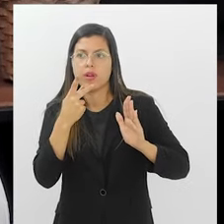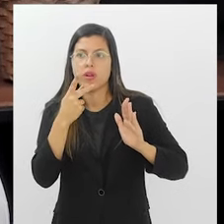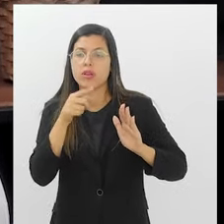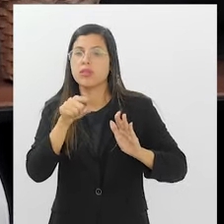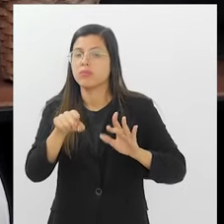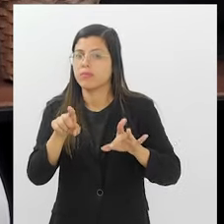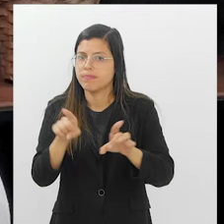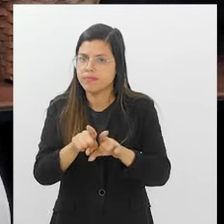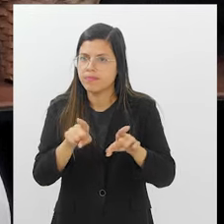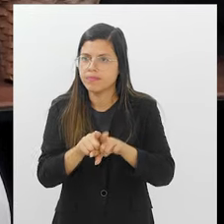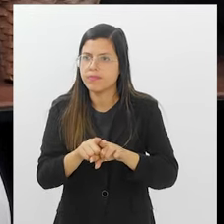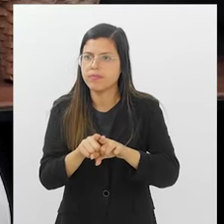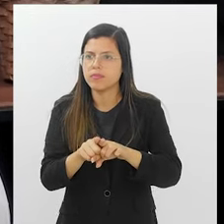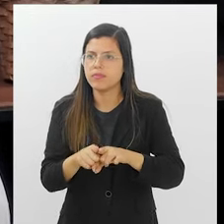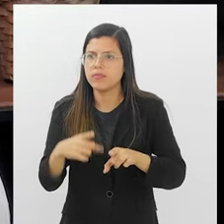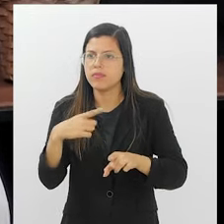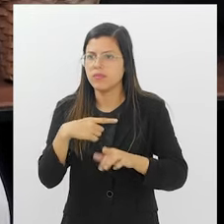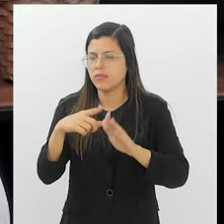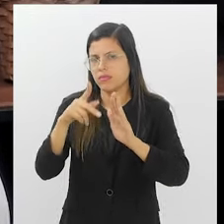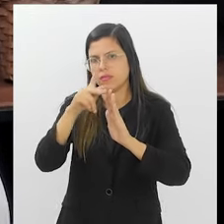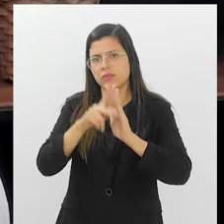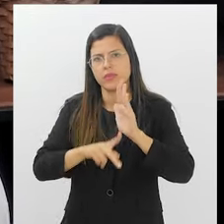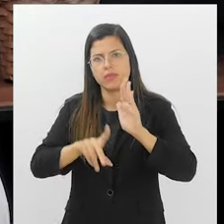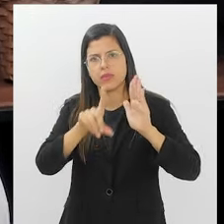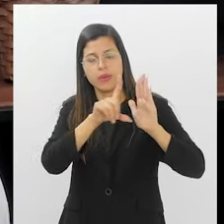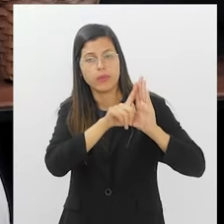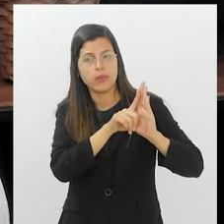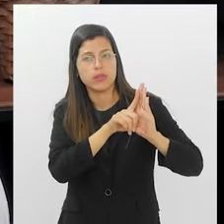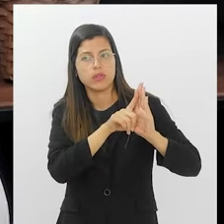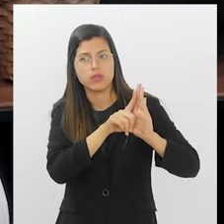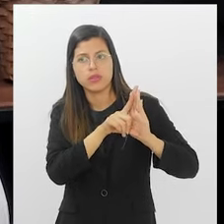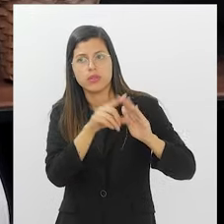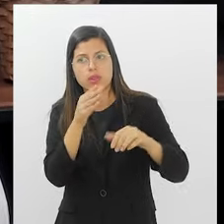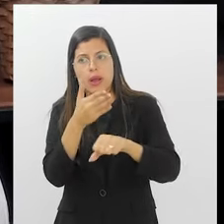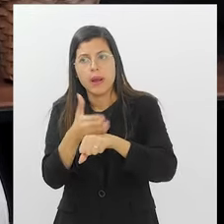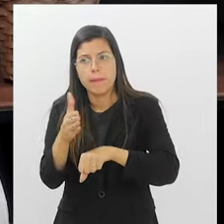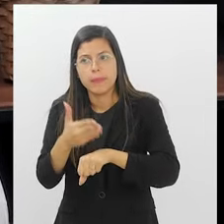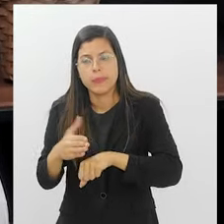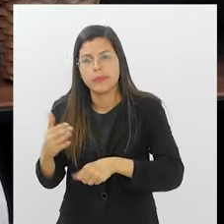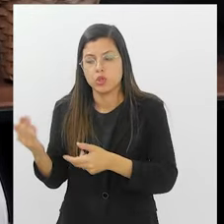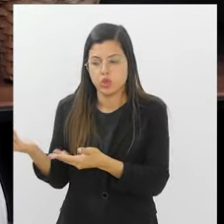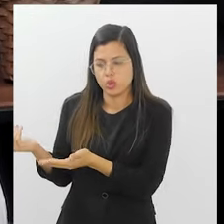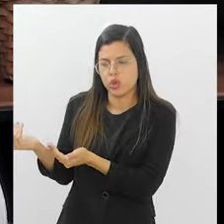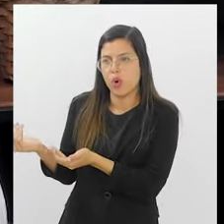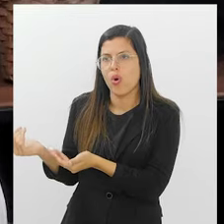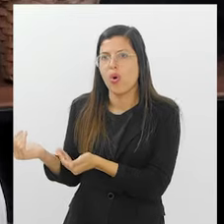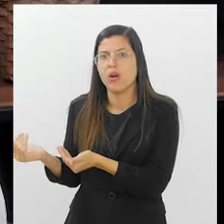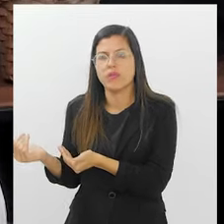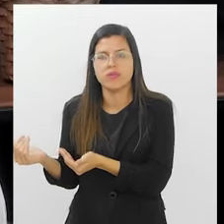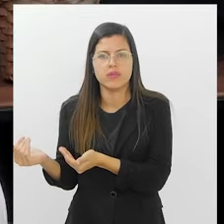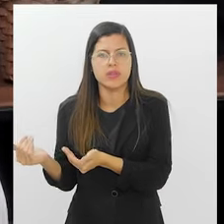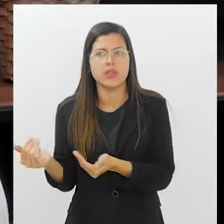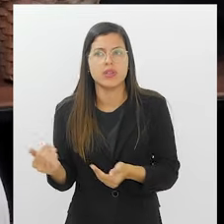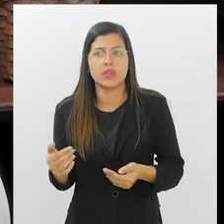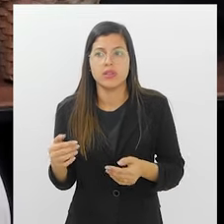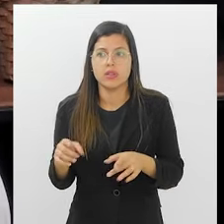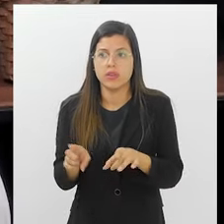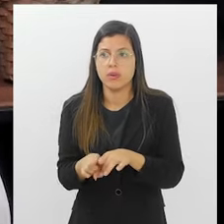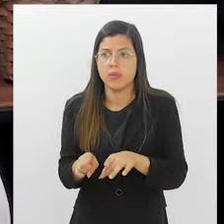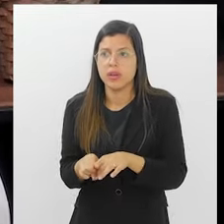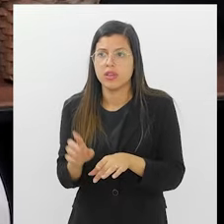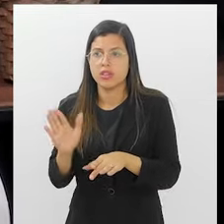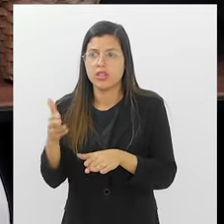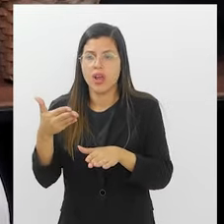senhor também tem projetos de capacitação de jovens e também já